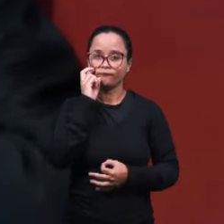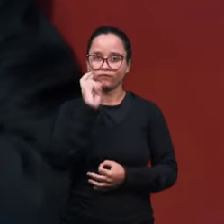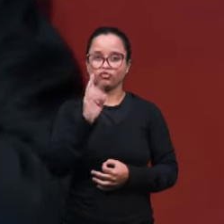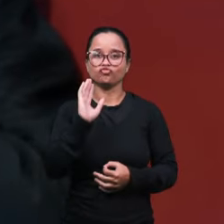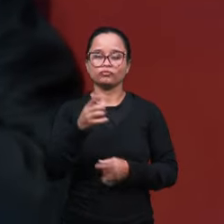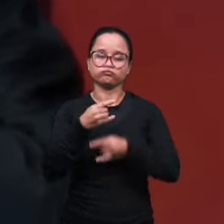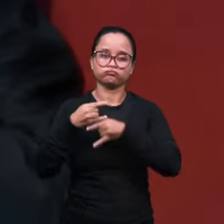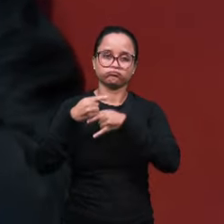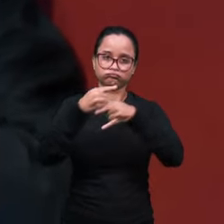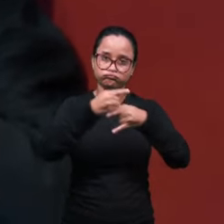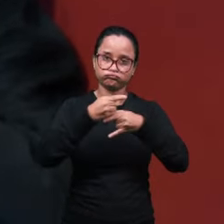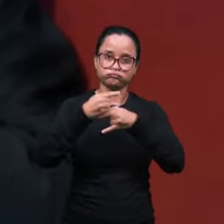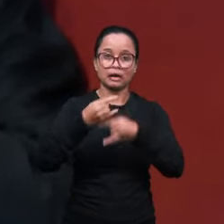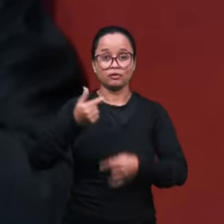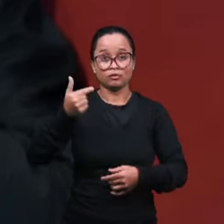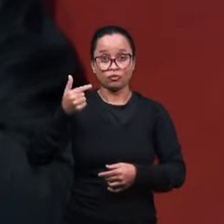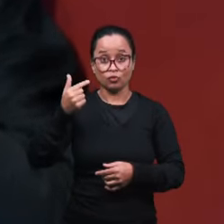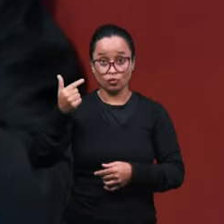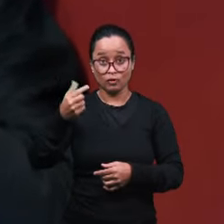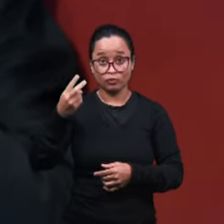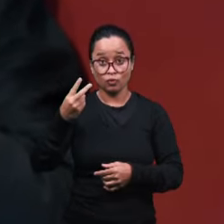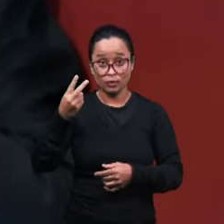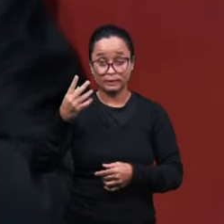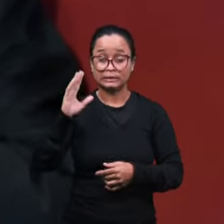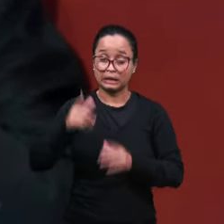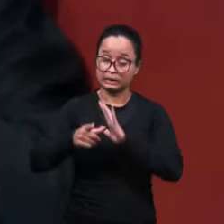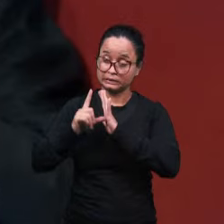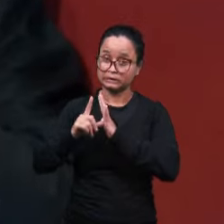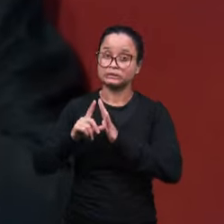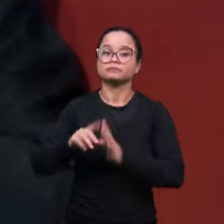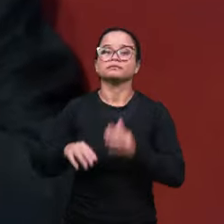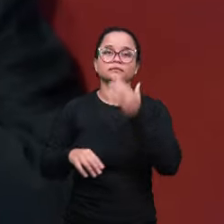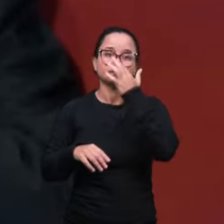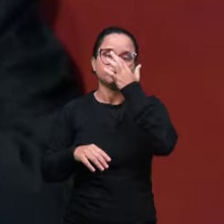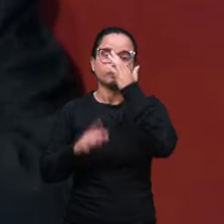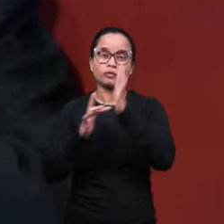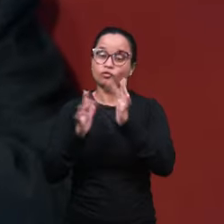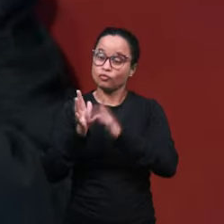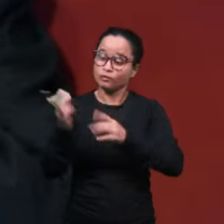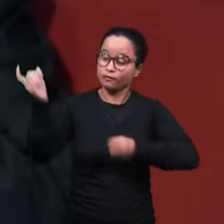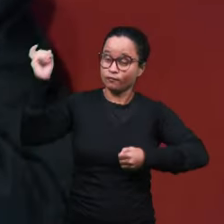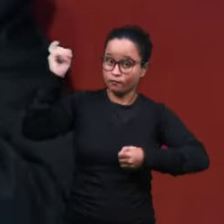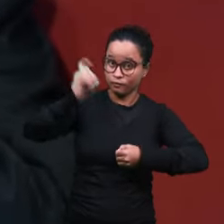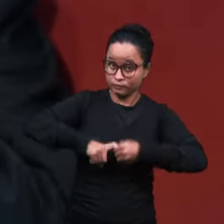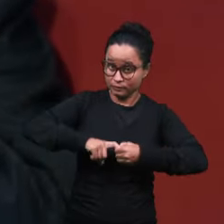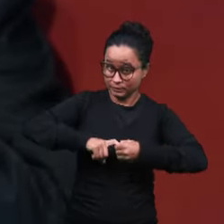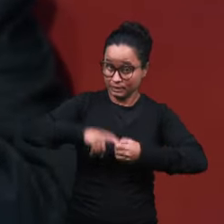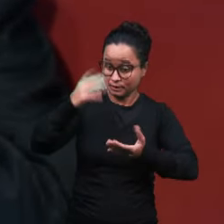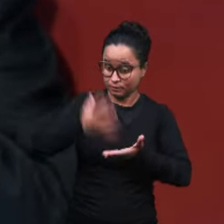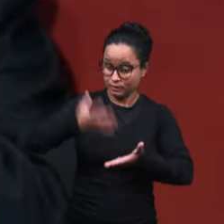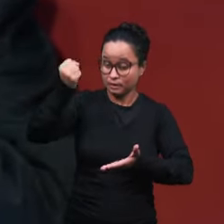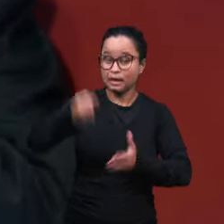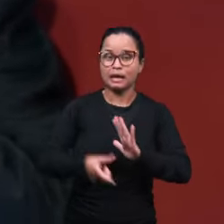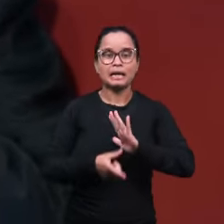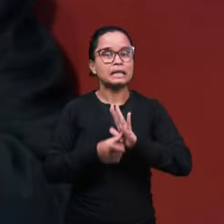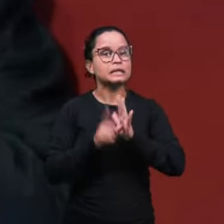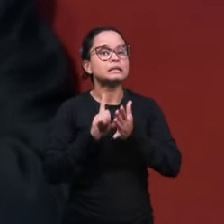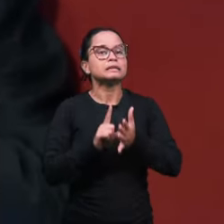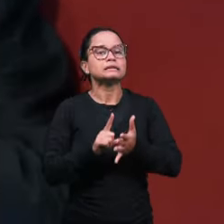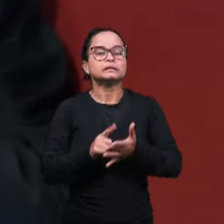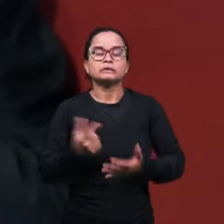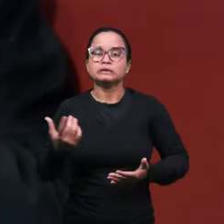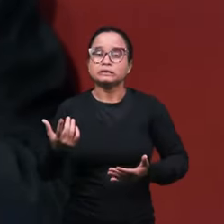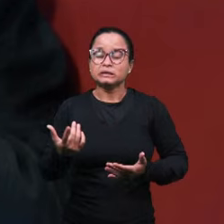anteriores, é que Jesus virá arrebatar a sua igreja antes da tribulação, antes da